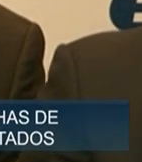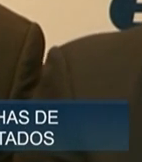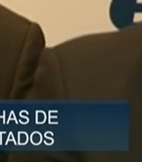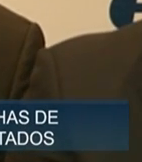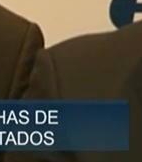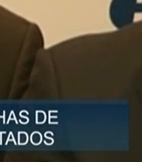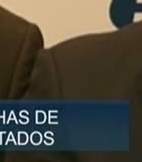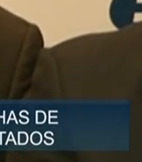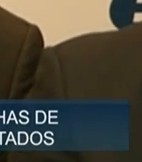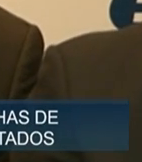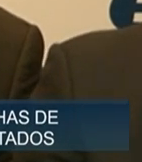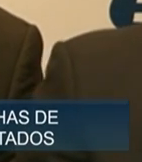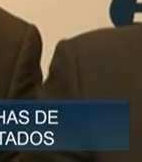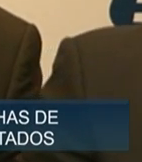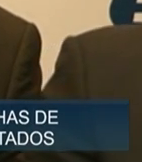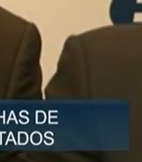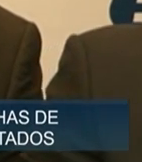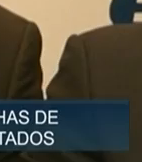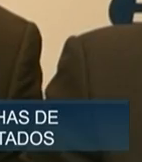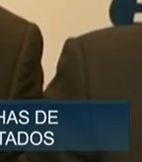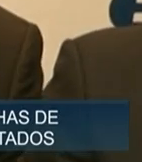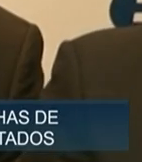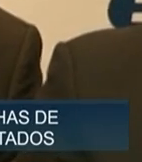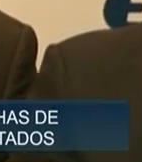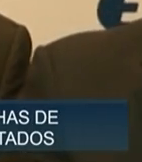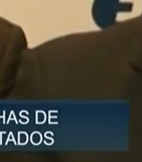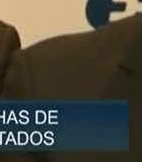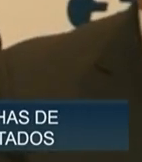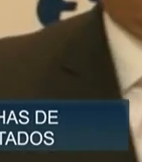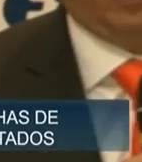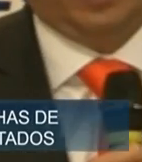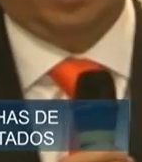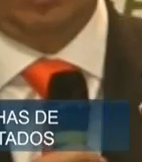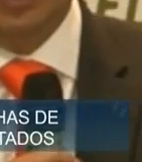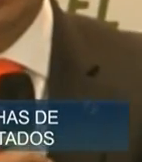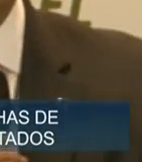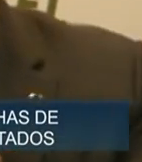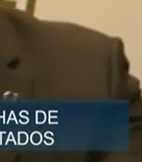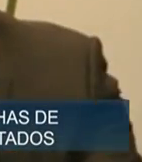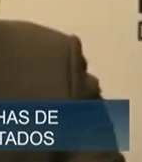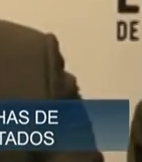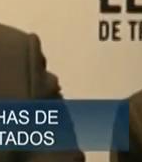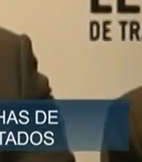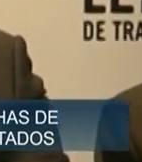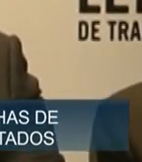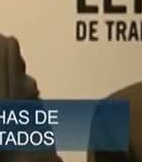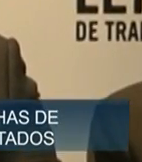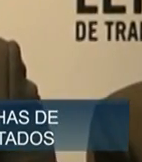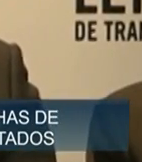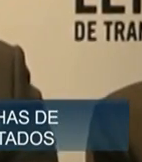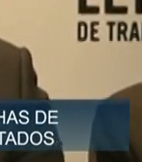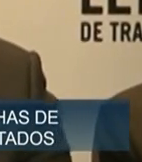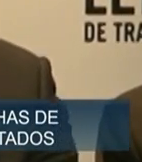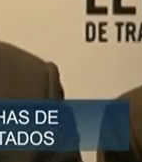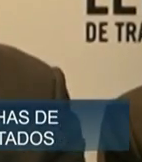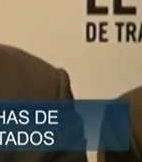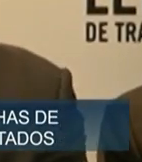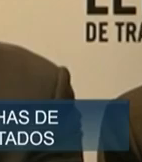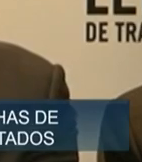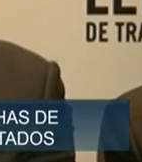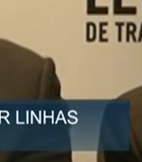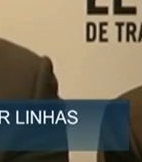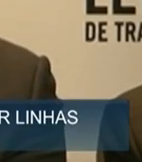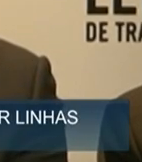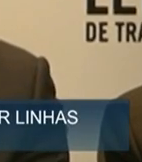Está ok? Então, só gostaria de parabenizar os vencedores do leilão realizado pela Agência Nacional